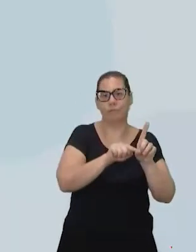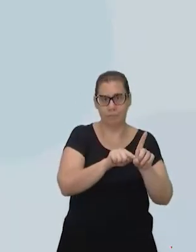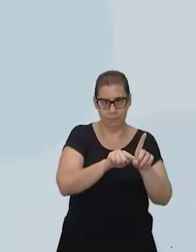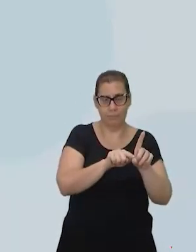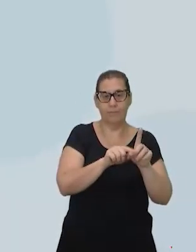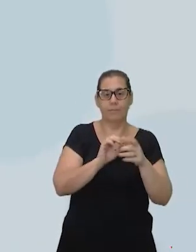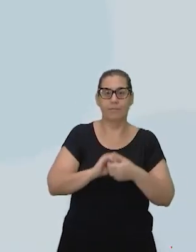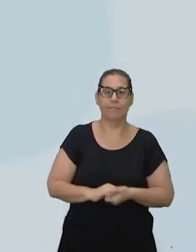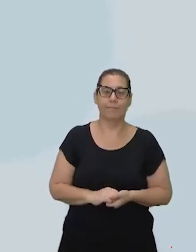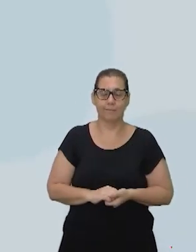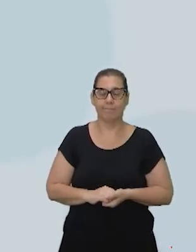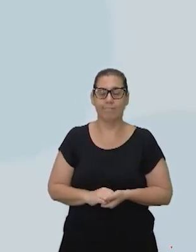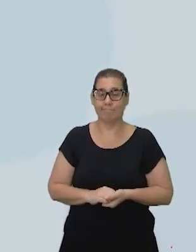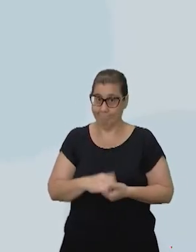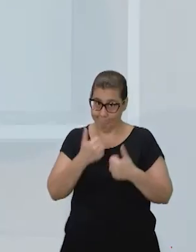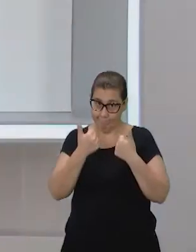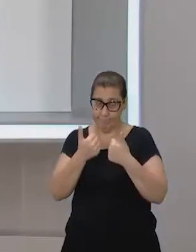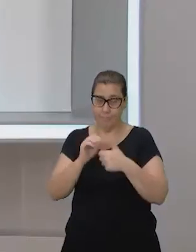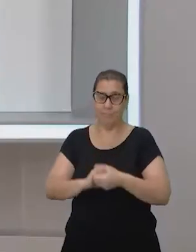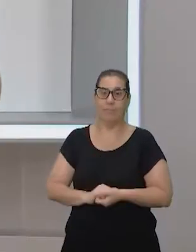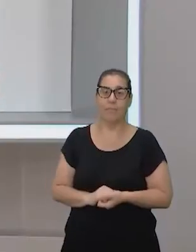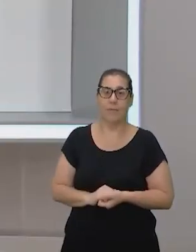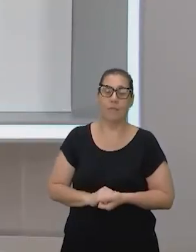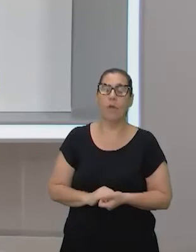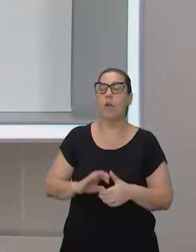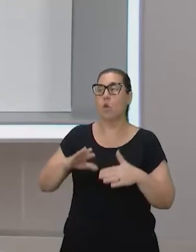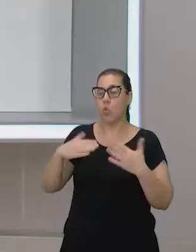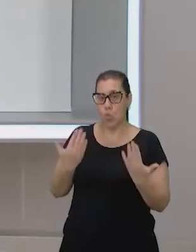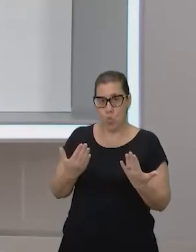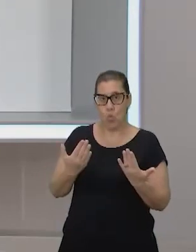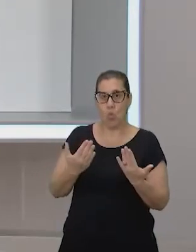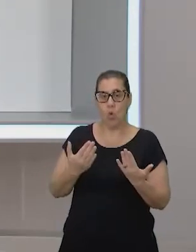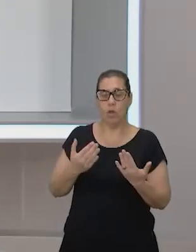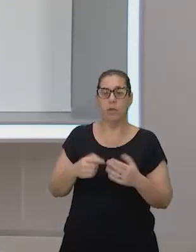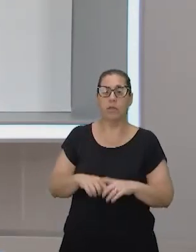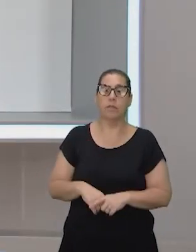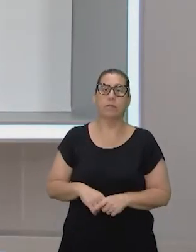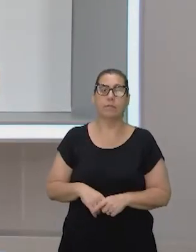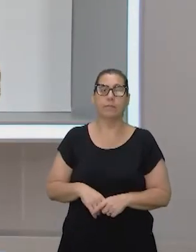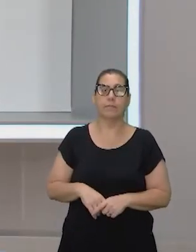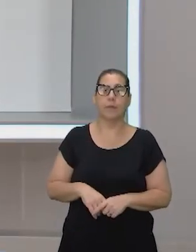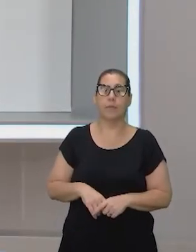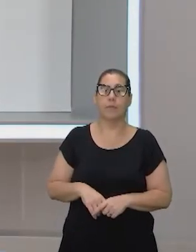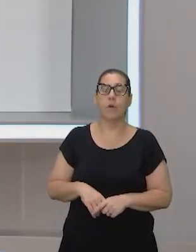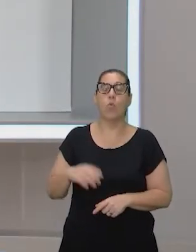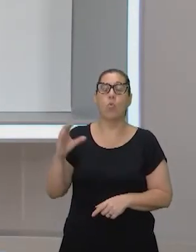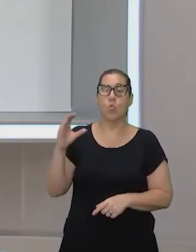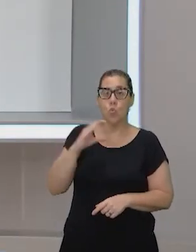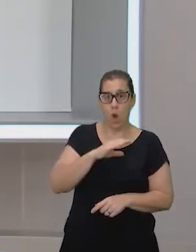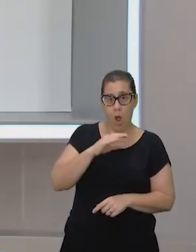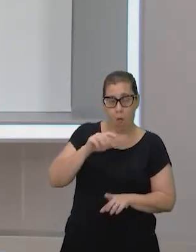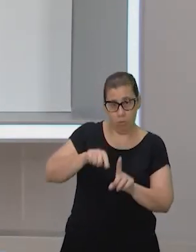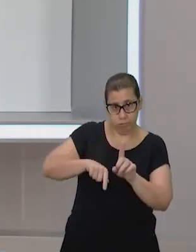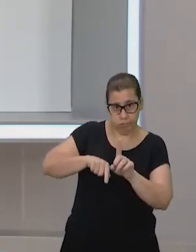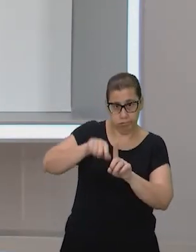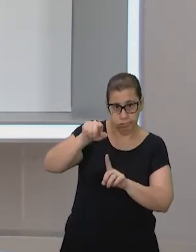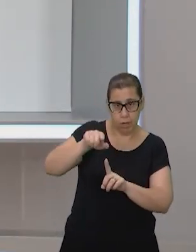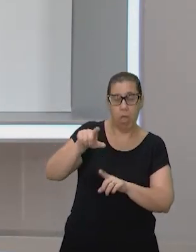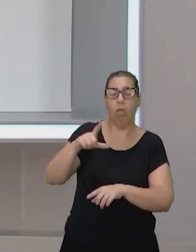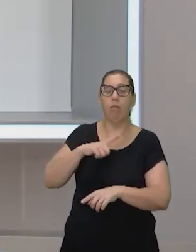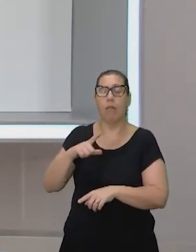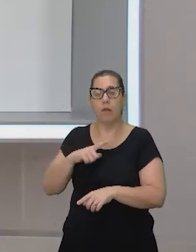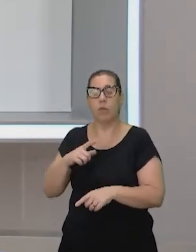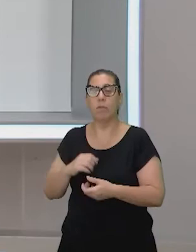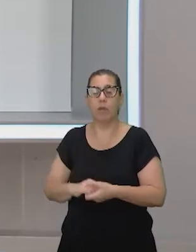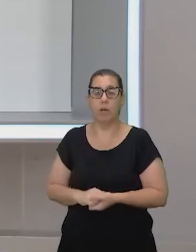temperatura. Legal, gente? Quando esse calor flui, a gente também tem um conceito extremamente importante que eu quero falar com você aqui